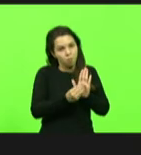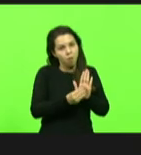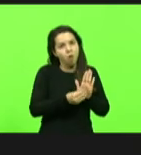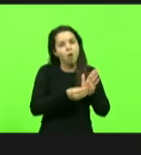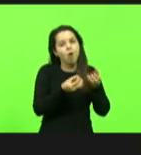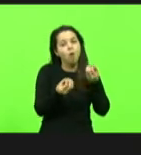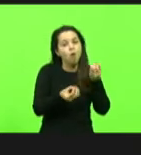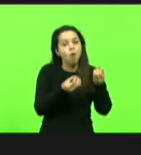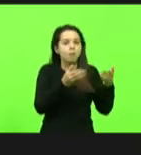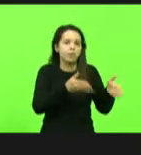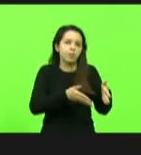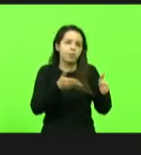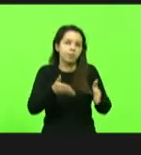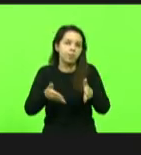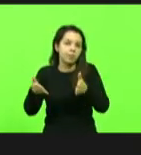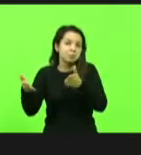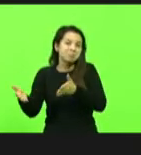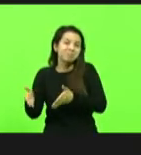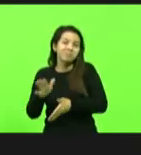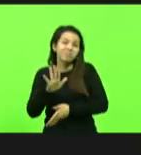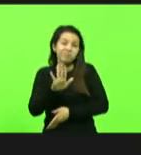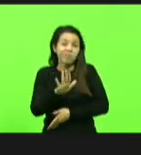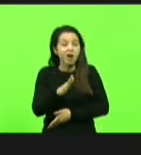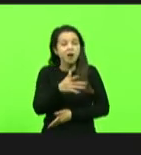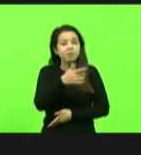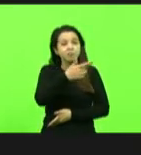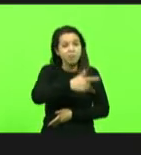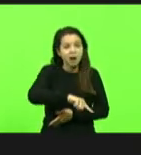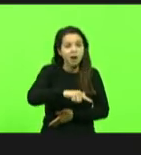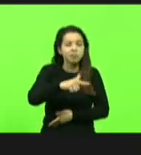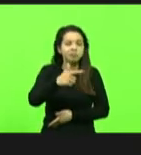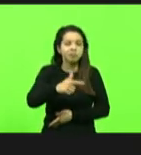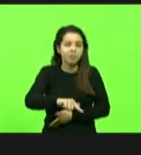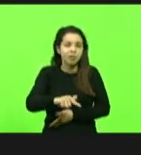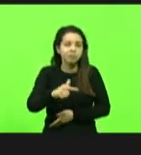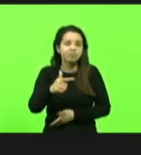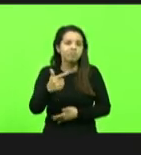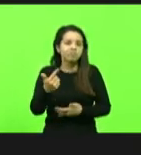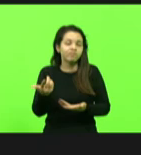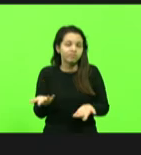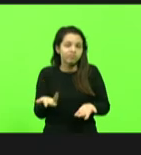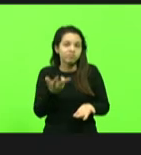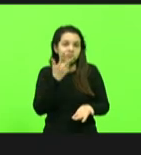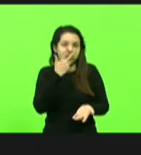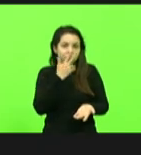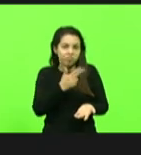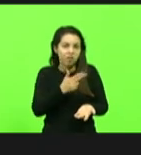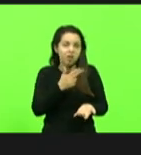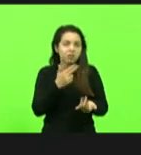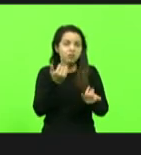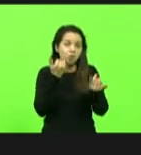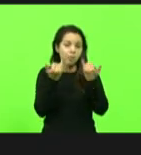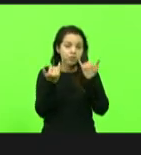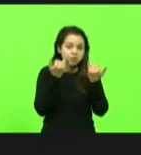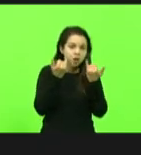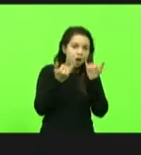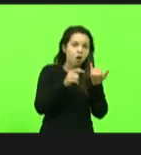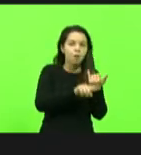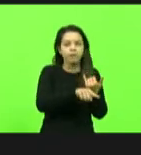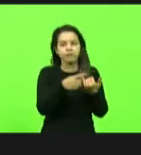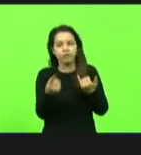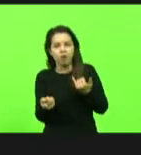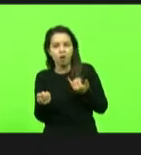CIB, mas tem sido mais um momento de informe e repasse de informações. Em nome